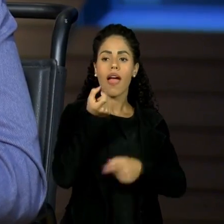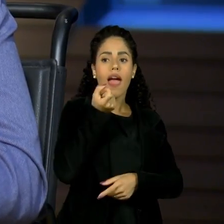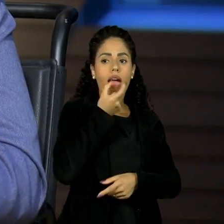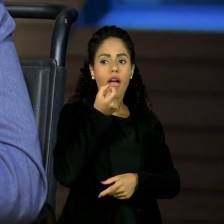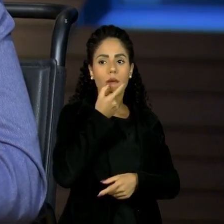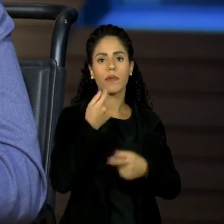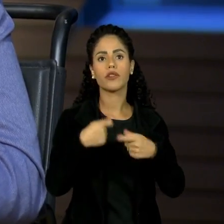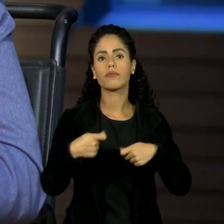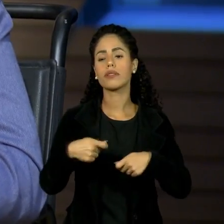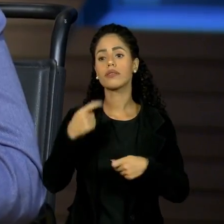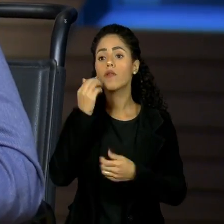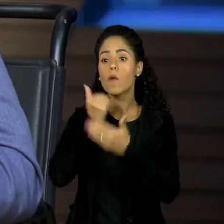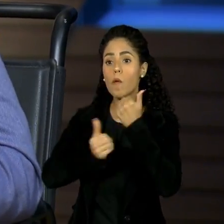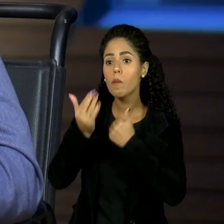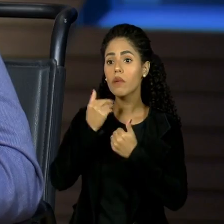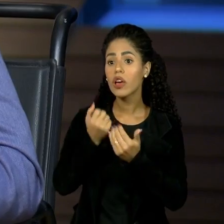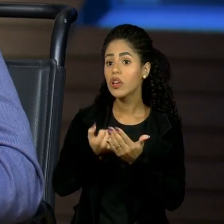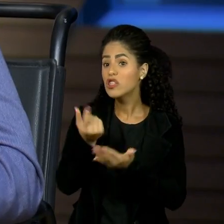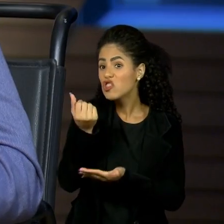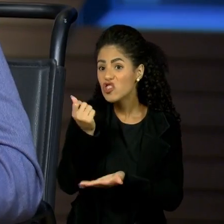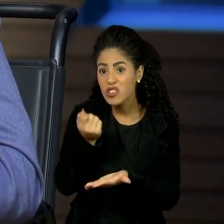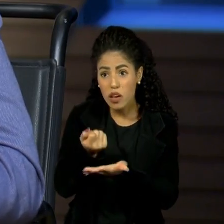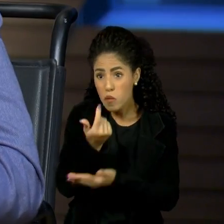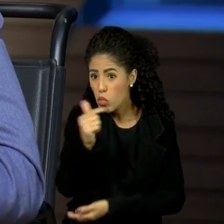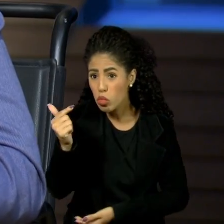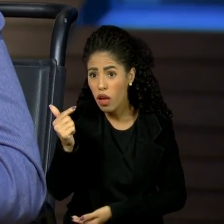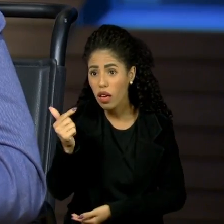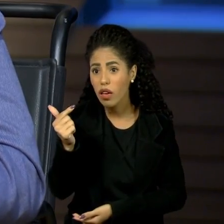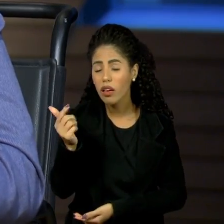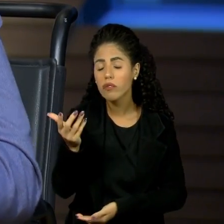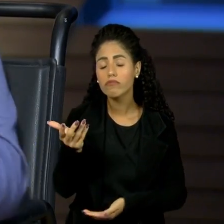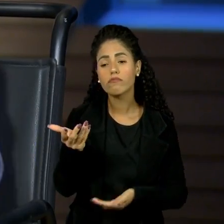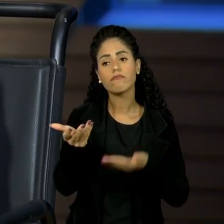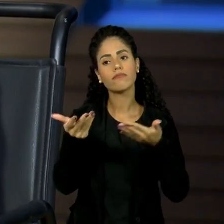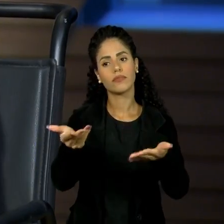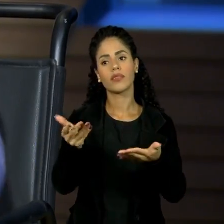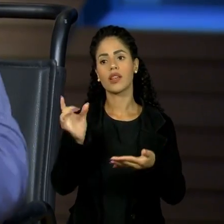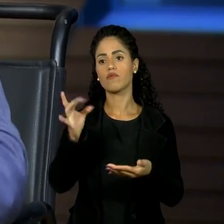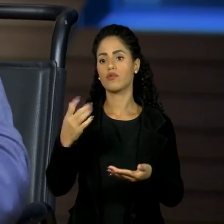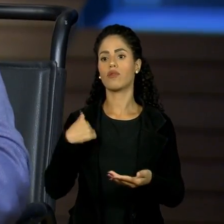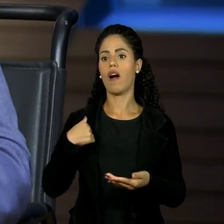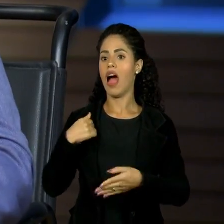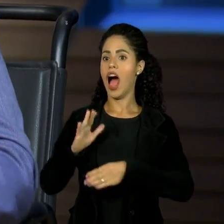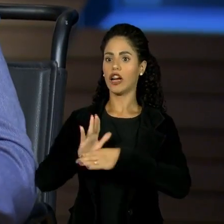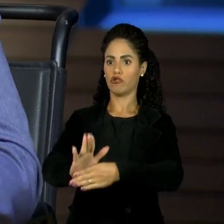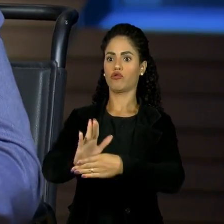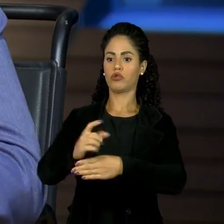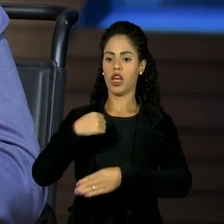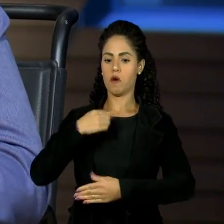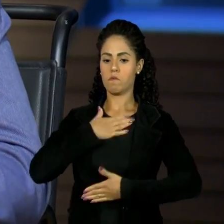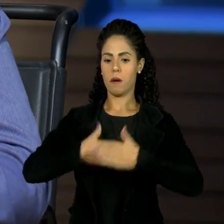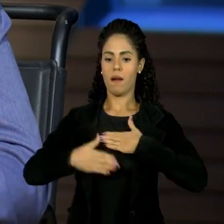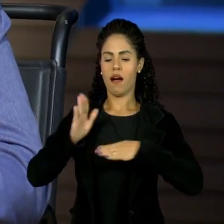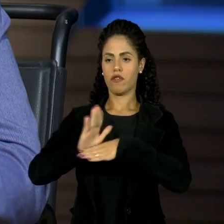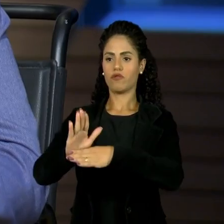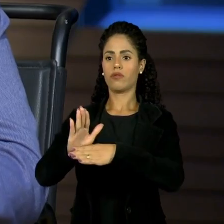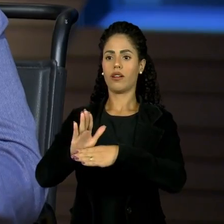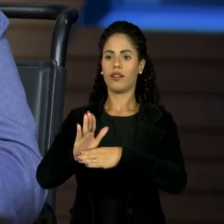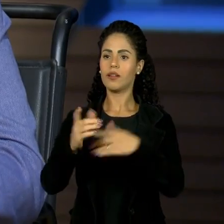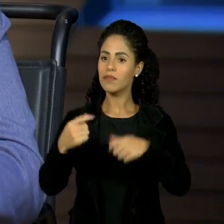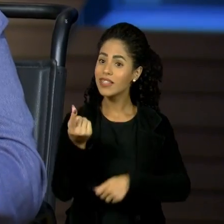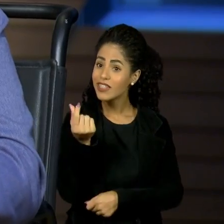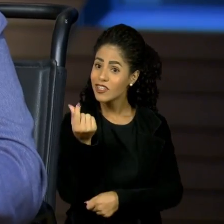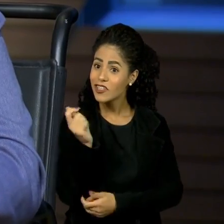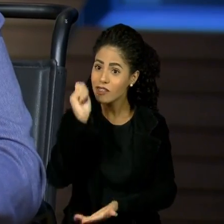de leite, de alimento, e ele não tem dinheiro para comprar. Então, não é só o braço. Nós precisamos também de uma política